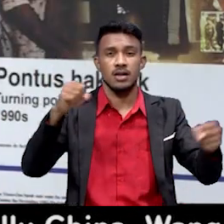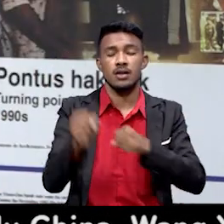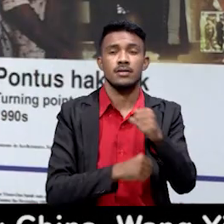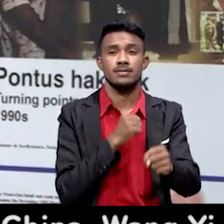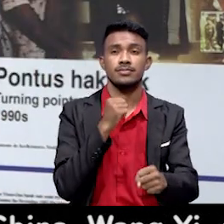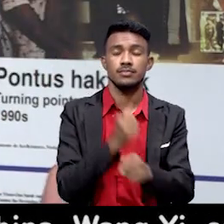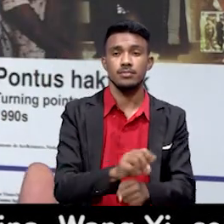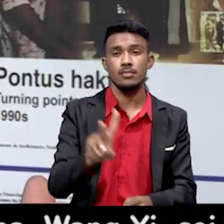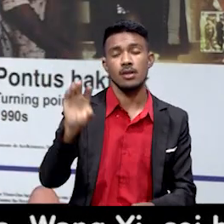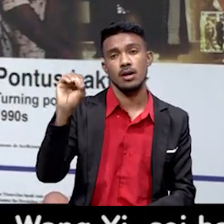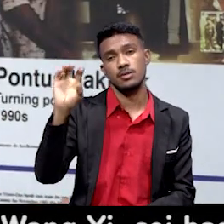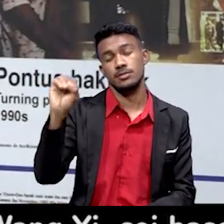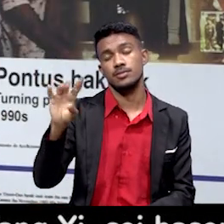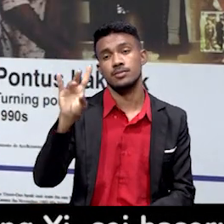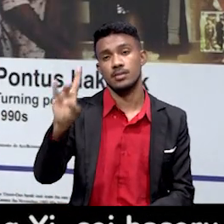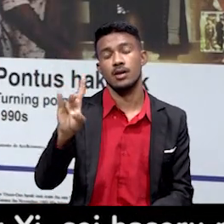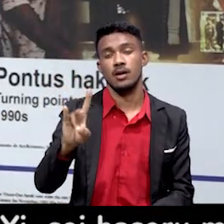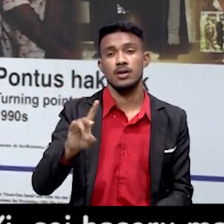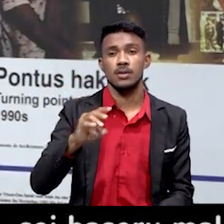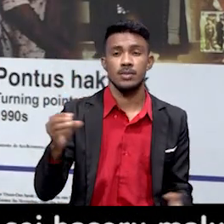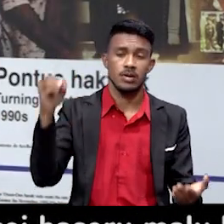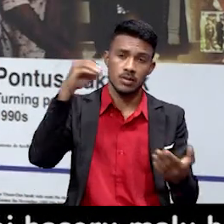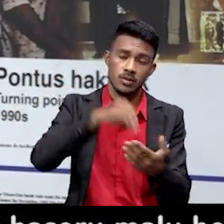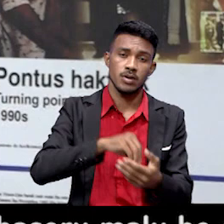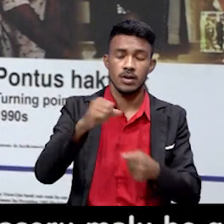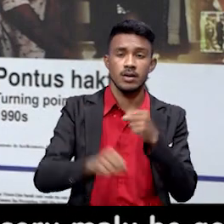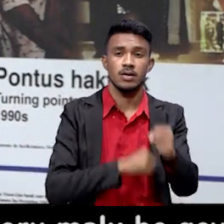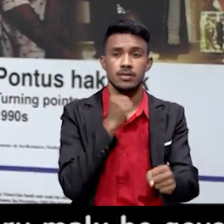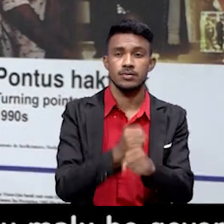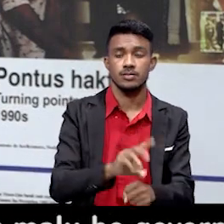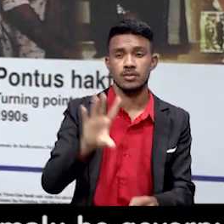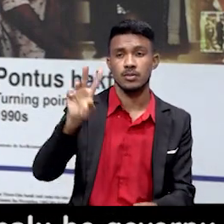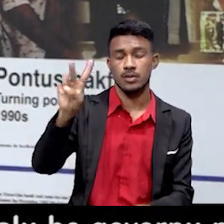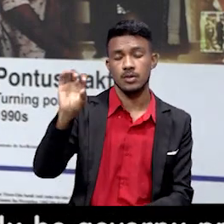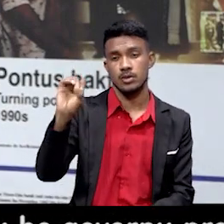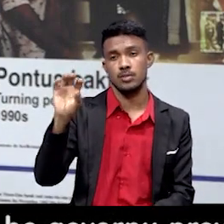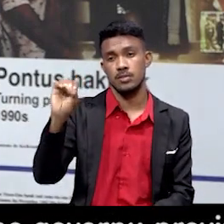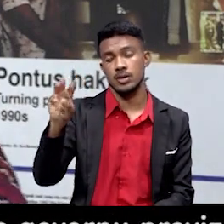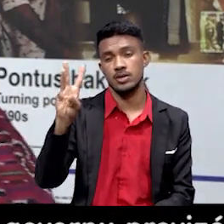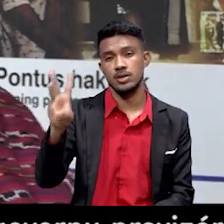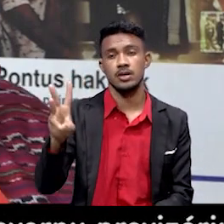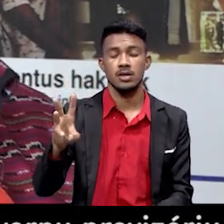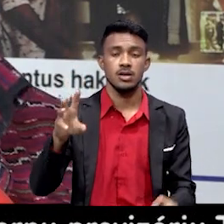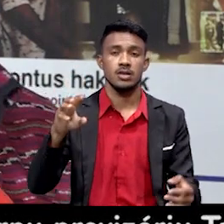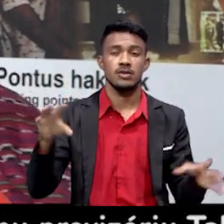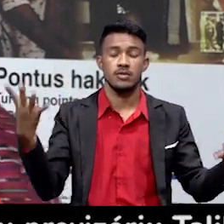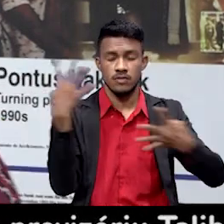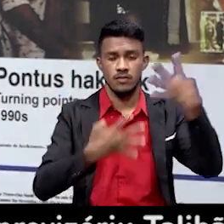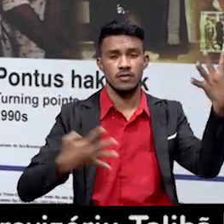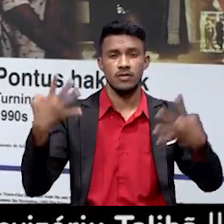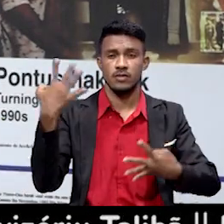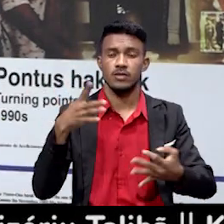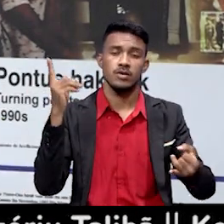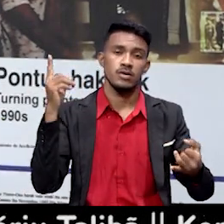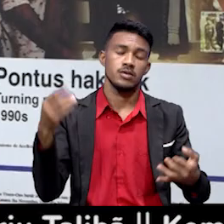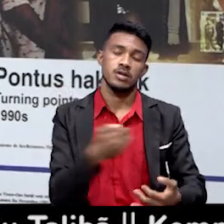foi Macmai Rossi crise 2006 2007 crise na Sierra Gramata ao no da presidente ao tem